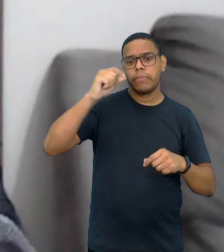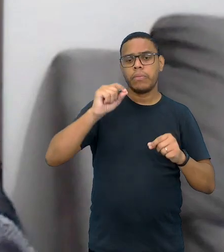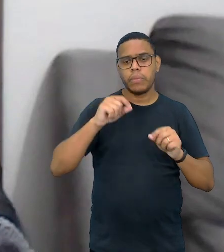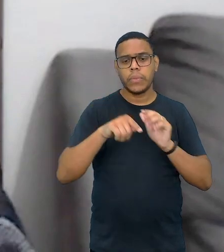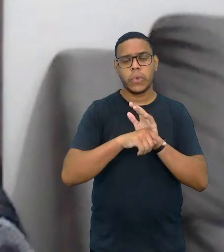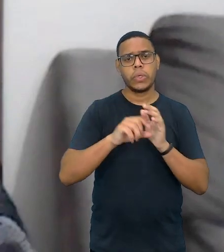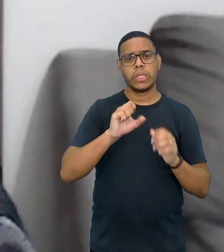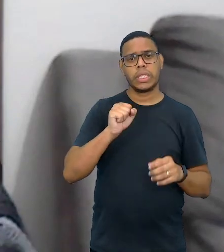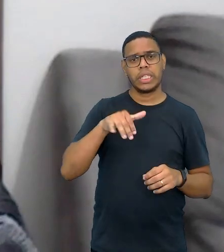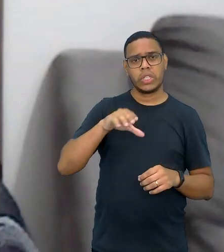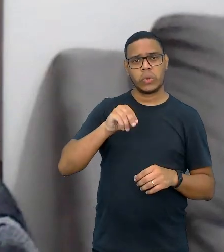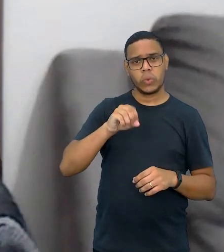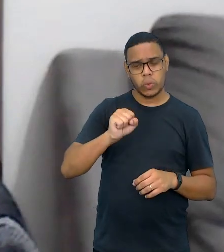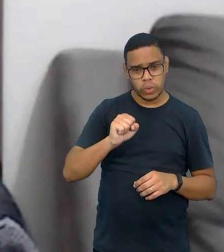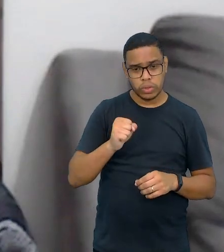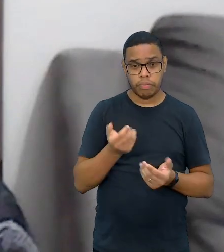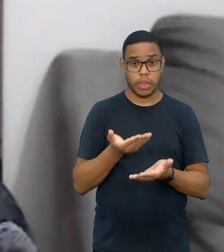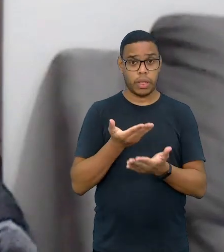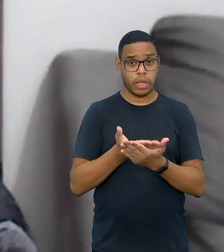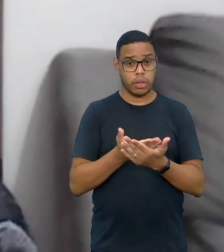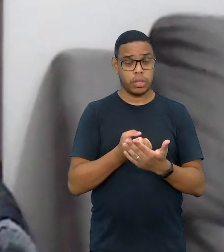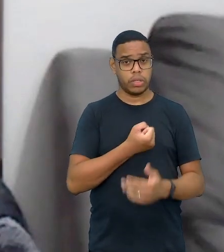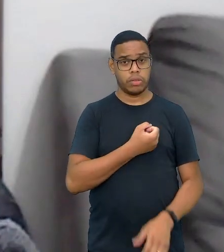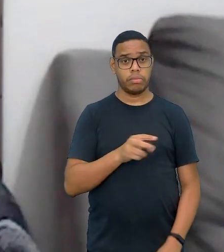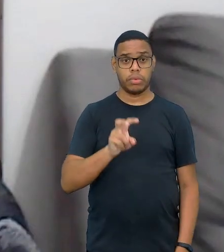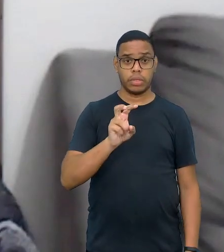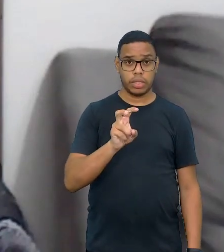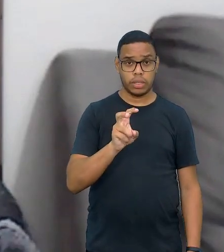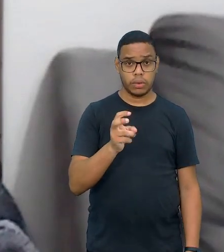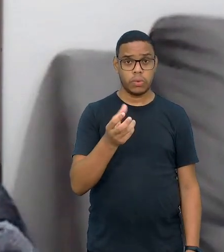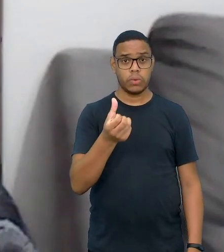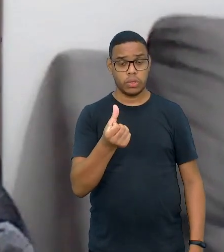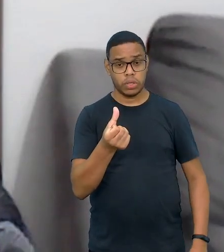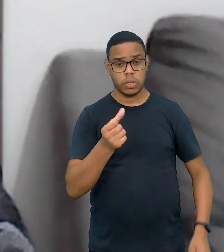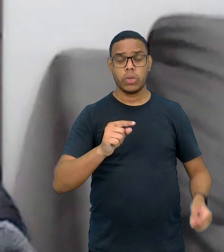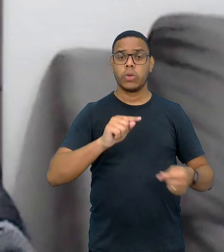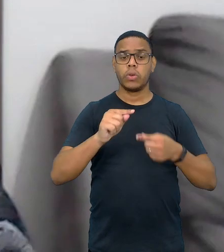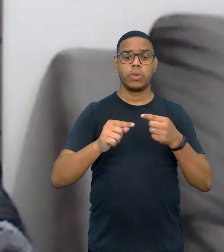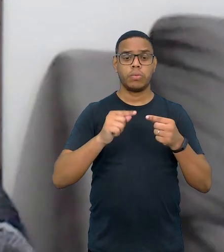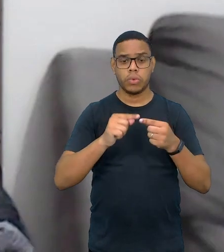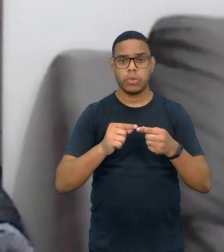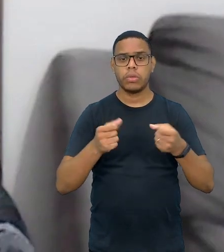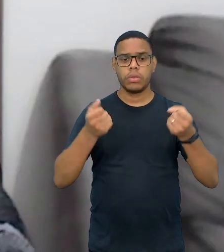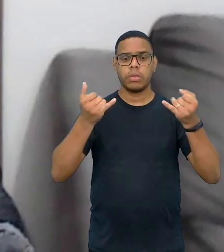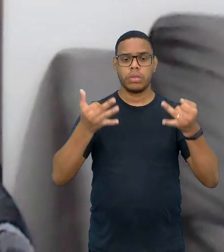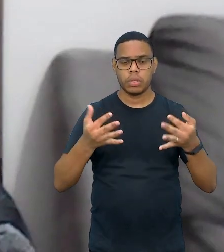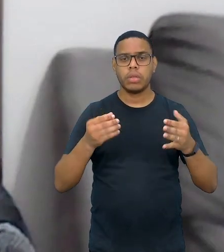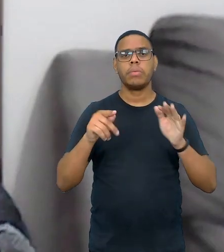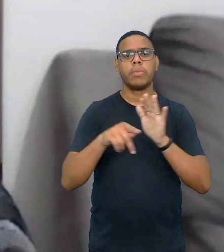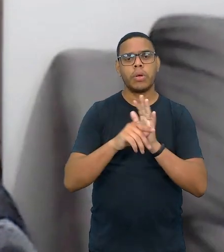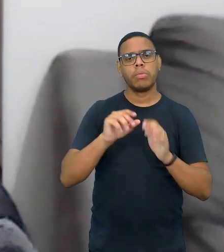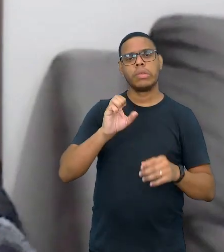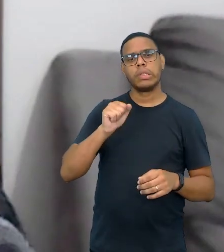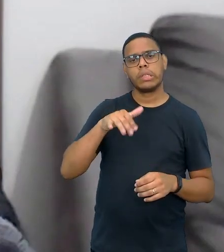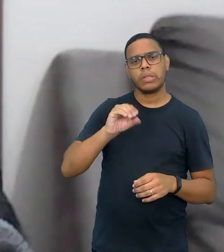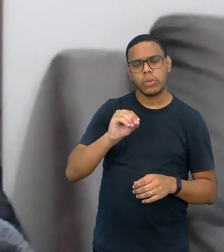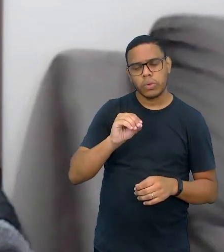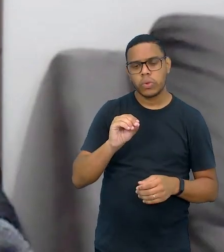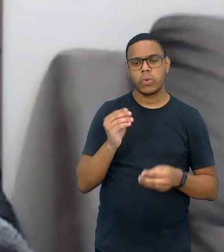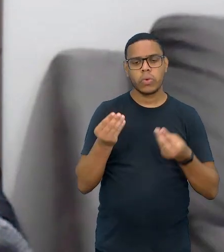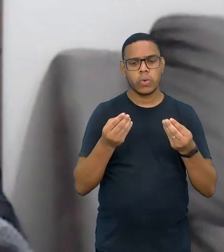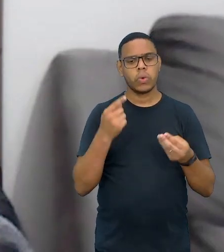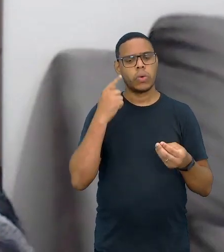dos senos. Então, a aula 5 e 6, a intenção dela é trabalhar com a lei dos senos, com